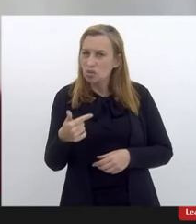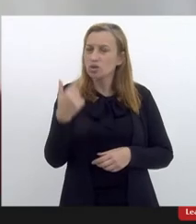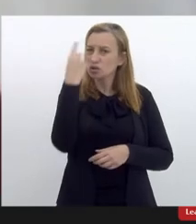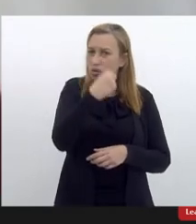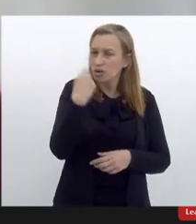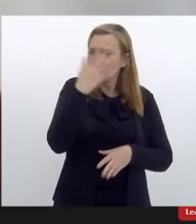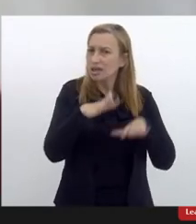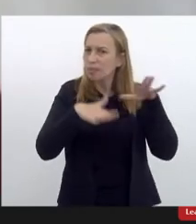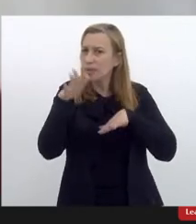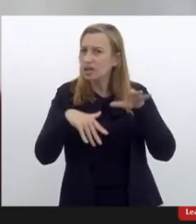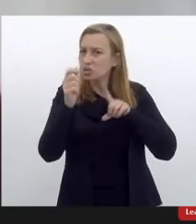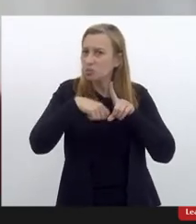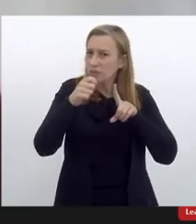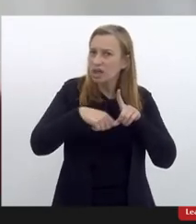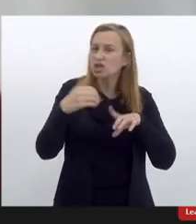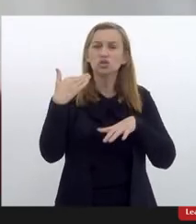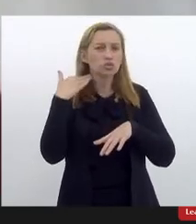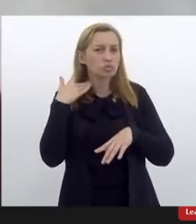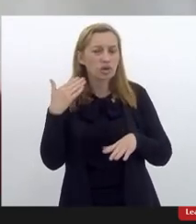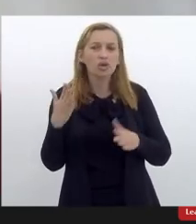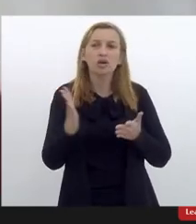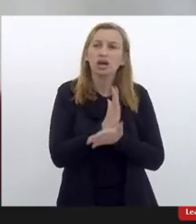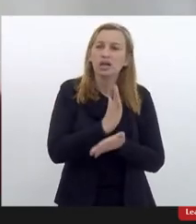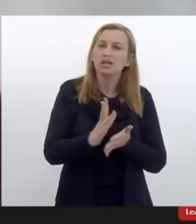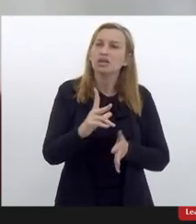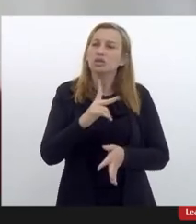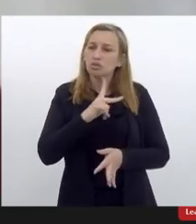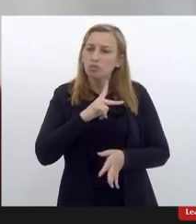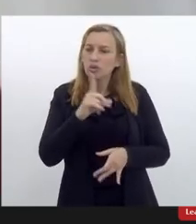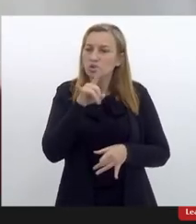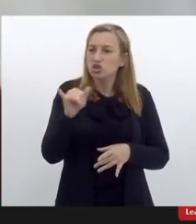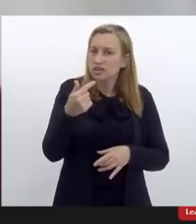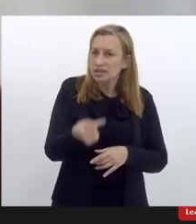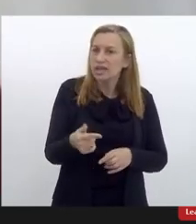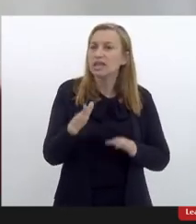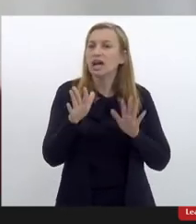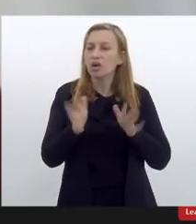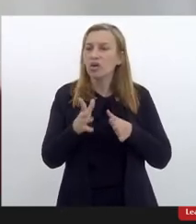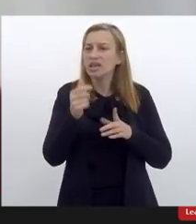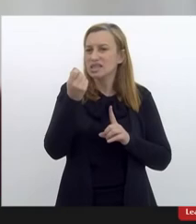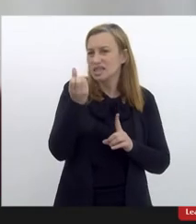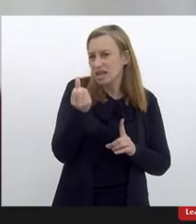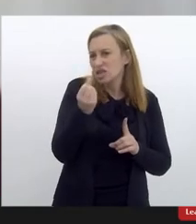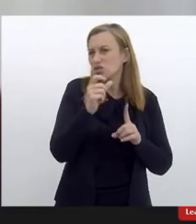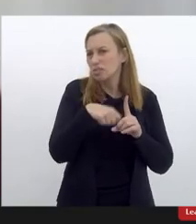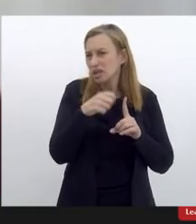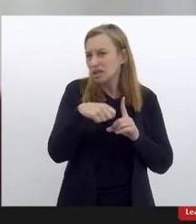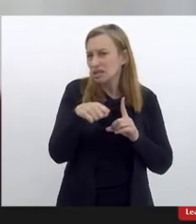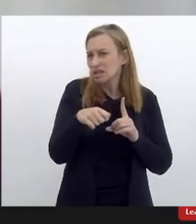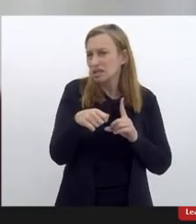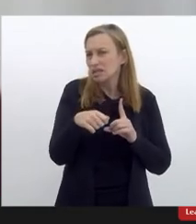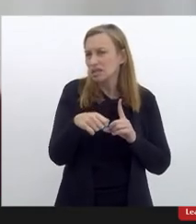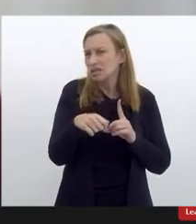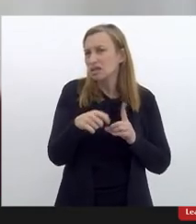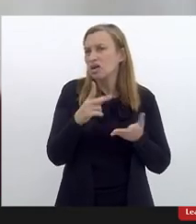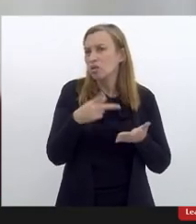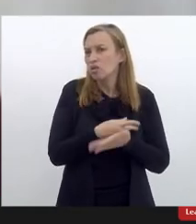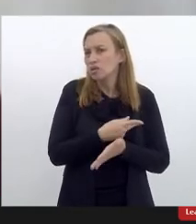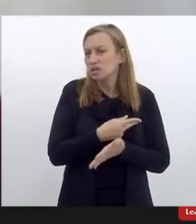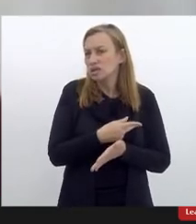do banco. Algumas vezes já entrou até no próprio dia 7. Agora, há 6 meses, cerca de 6 meses, isso está